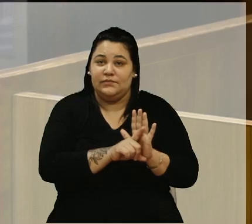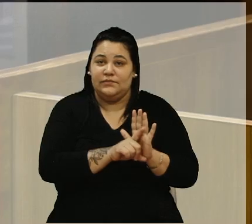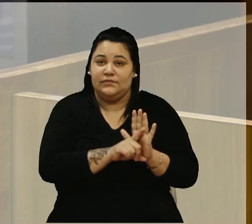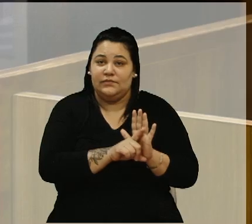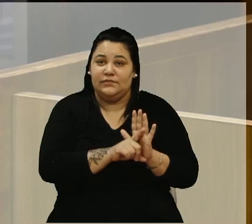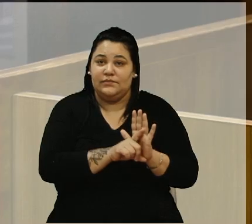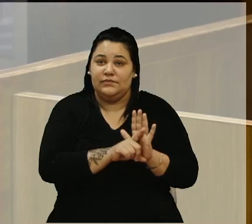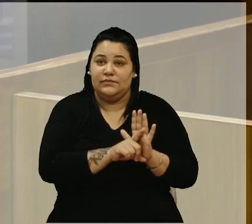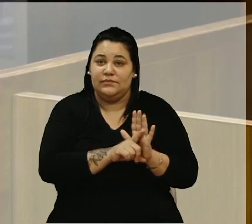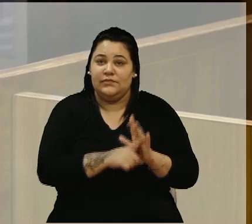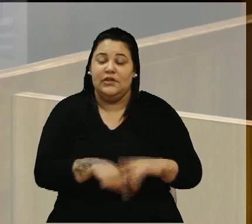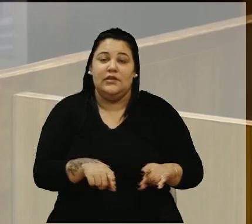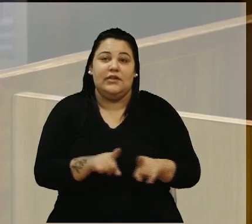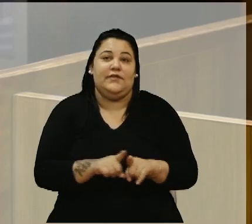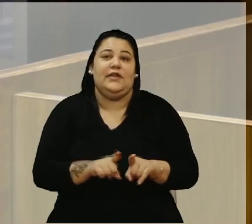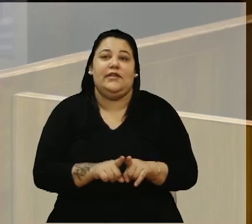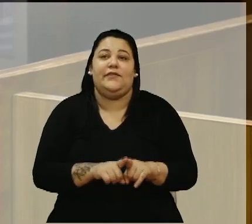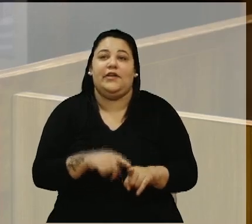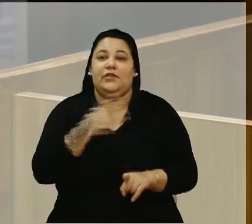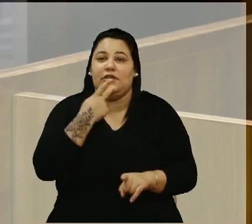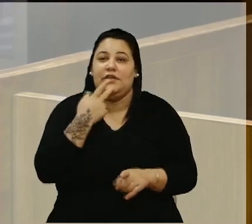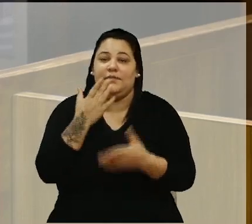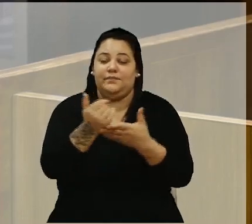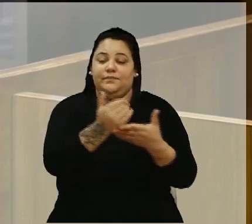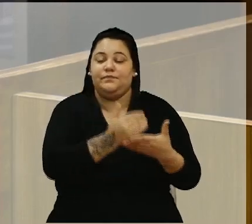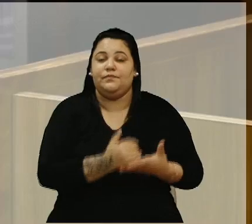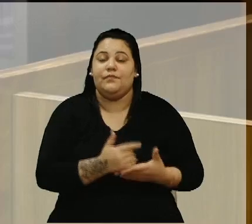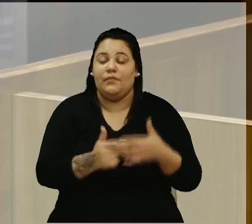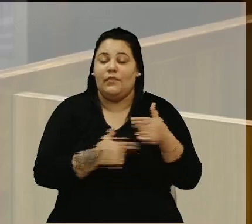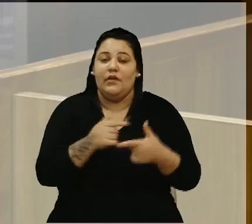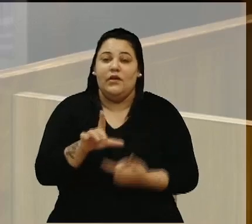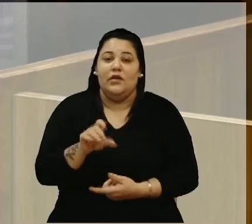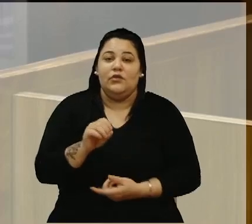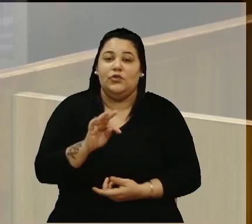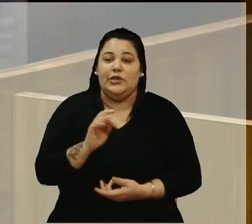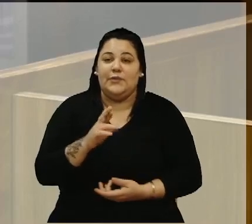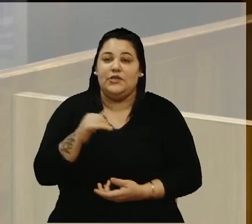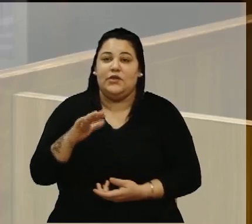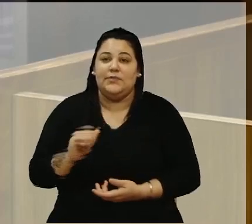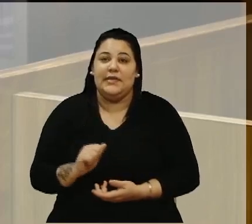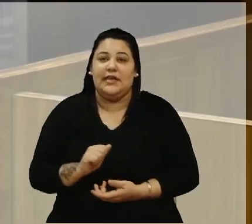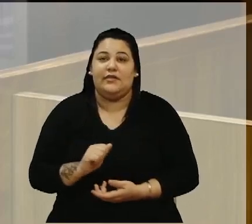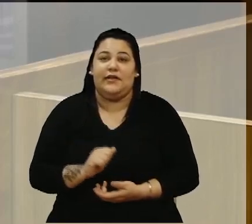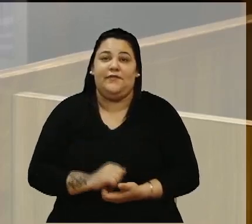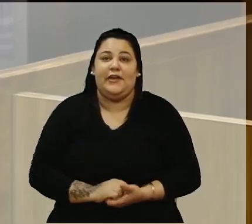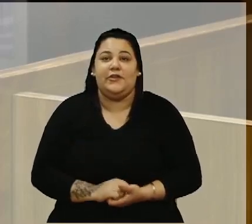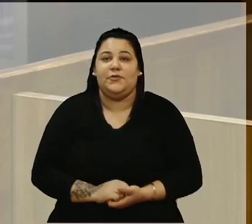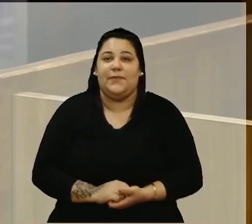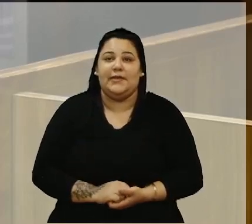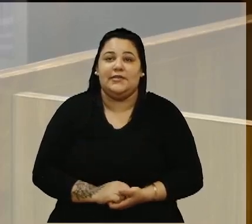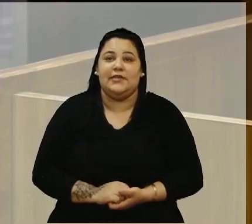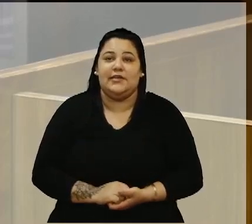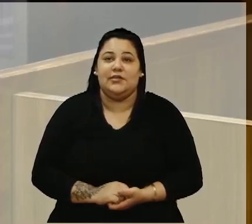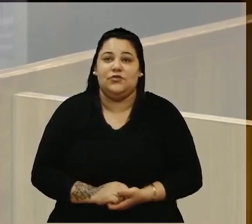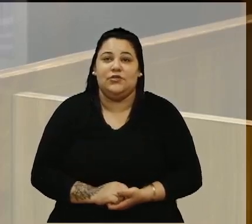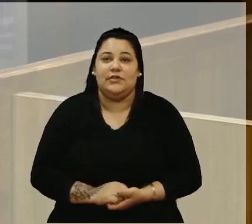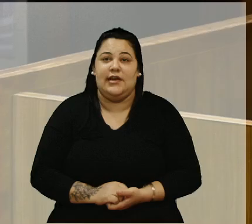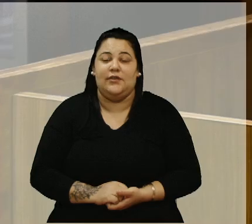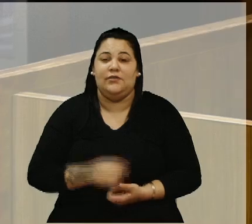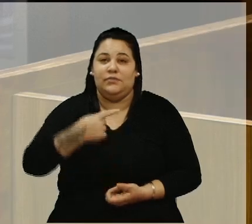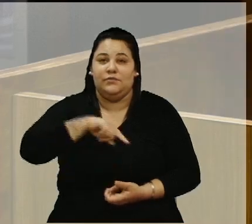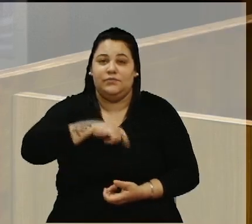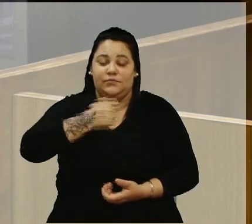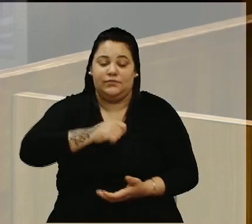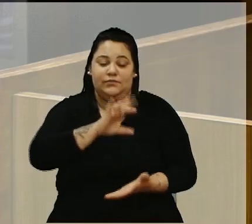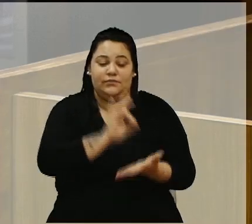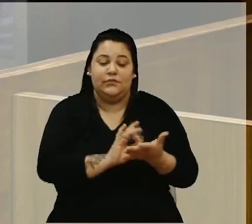serviços lotéricos. Nós aprovamos. Nós precisamos colocar em prática. Nós precisamos